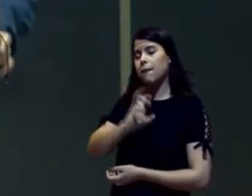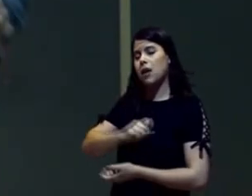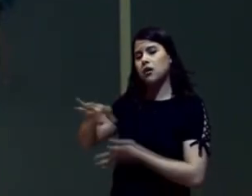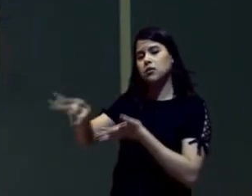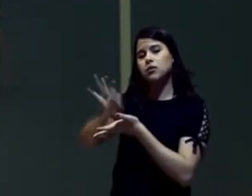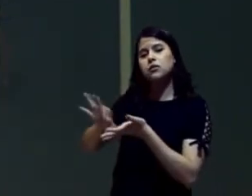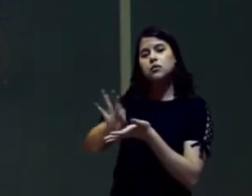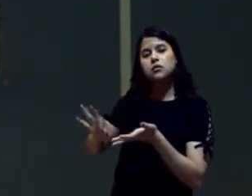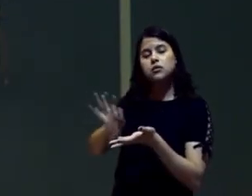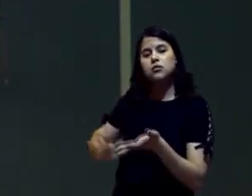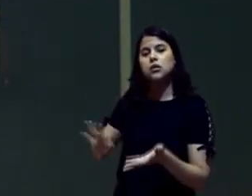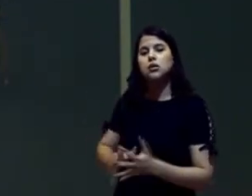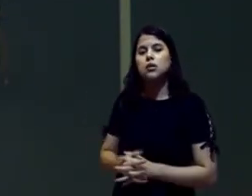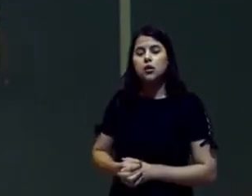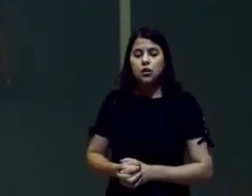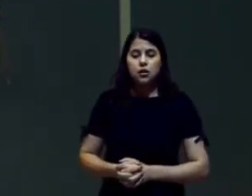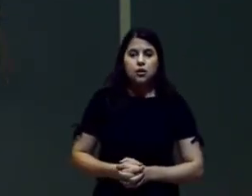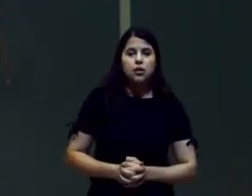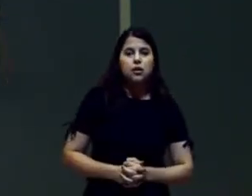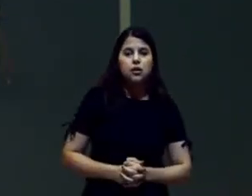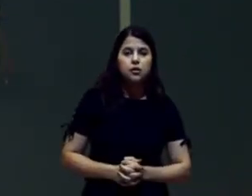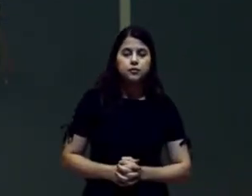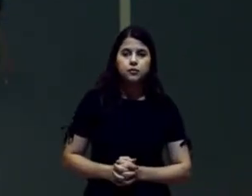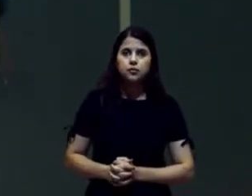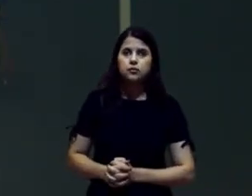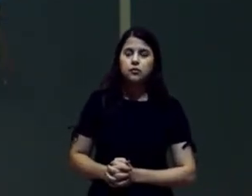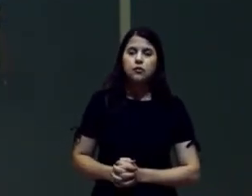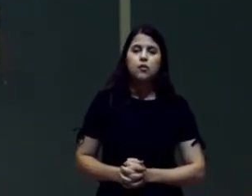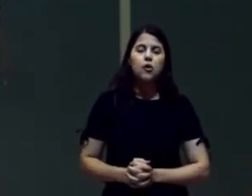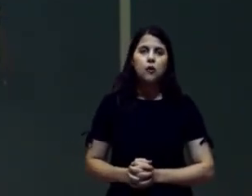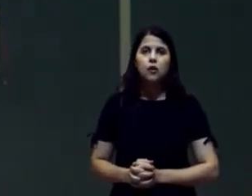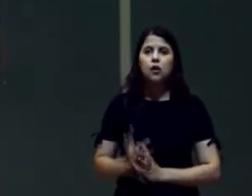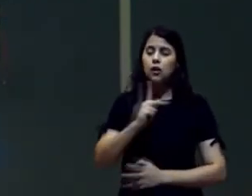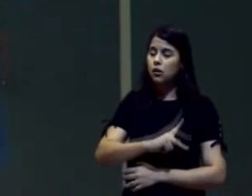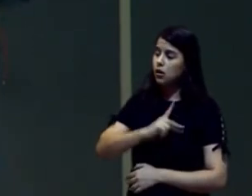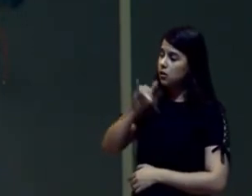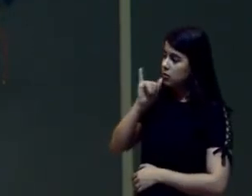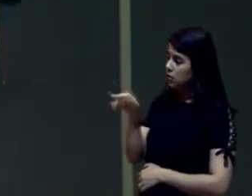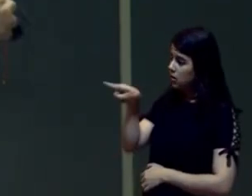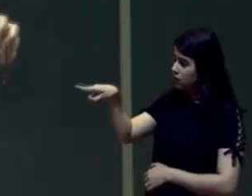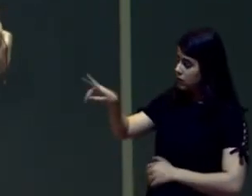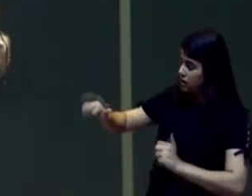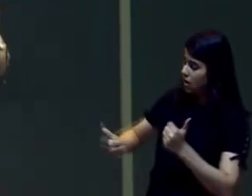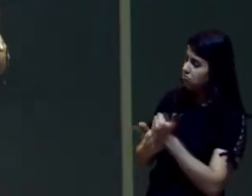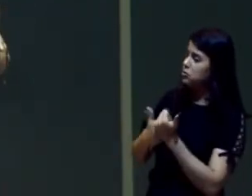É o testamento sendo aberto. É Paulo dizendo àquele jovem: você é o meu herdeiro.